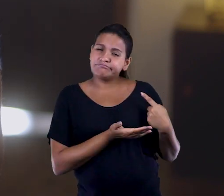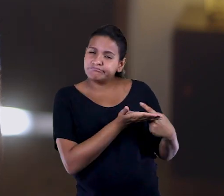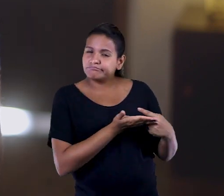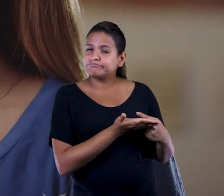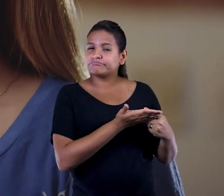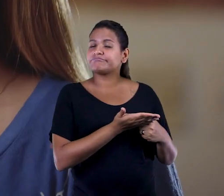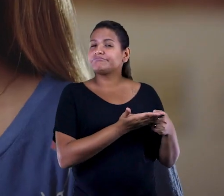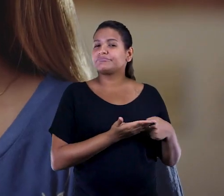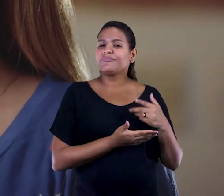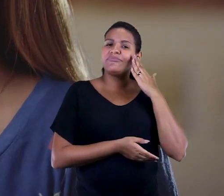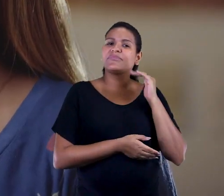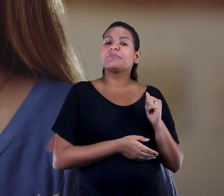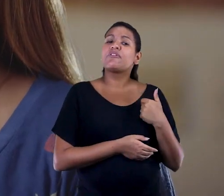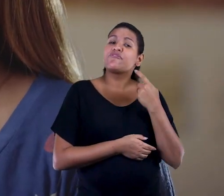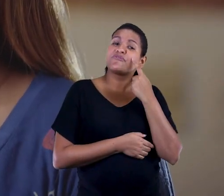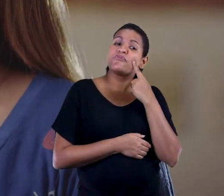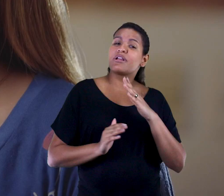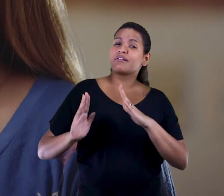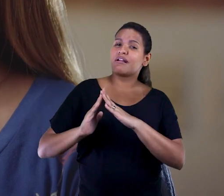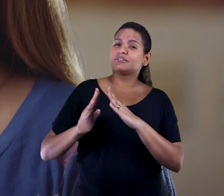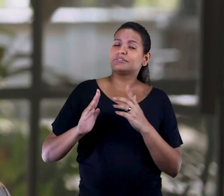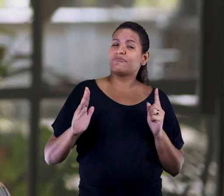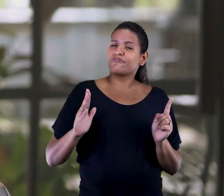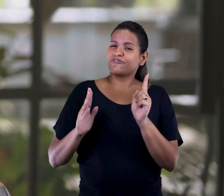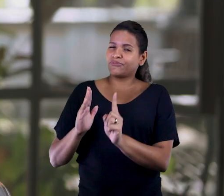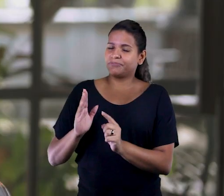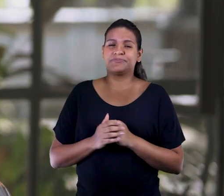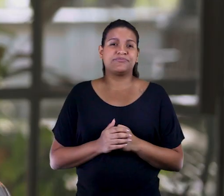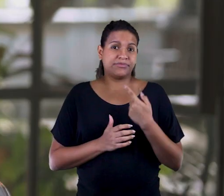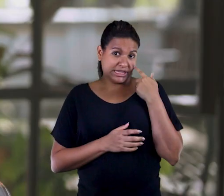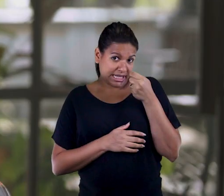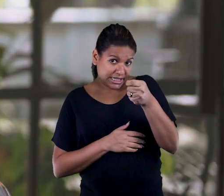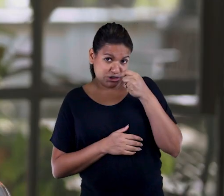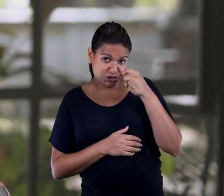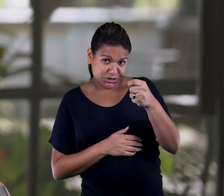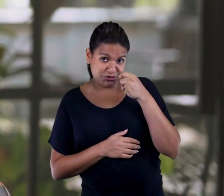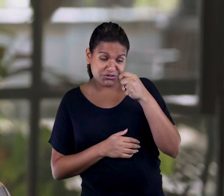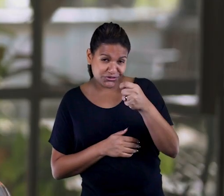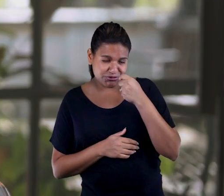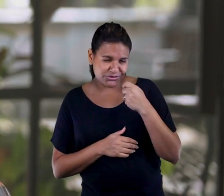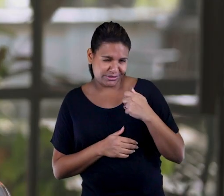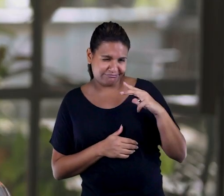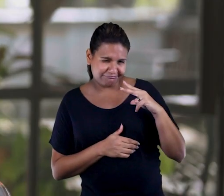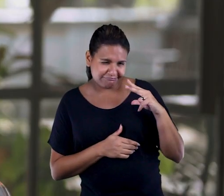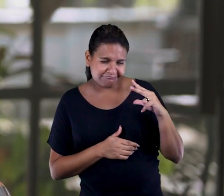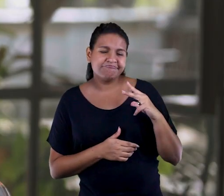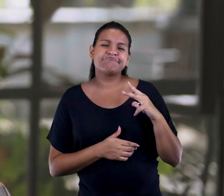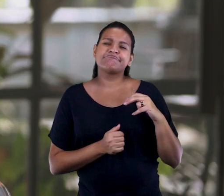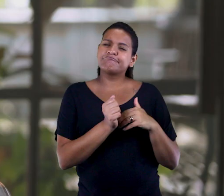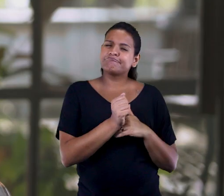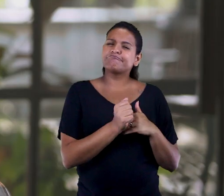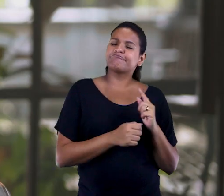de saber, vamos botar alguém na frente da casa dela e ver o que acontece. Contrataram um detetive particular que ficou na frente da casa da Dalva